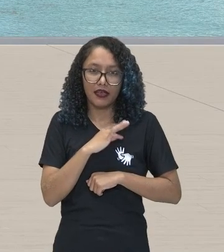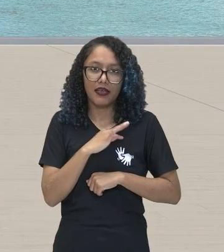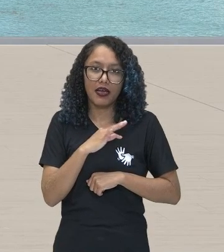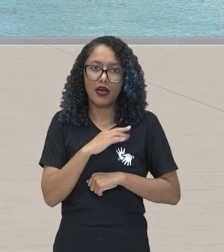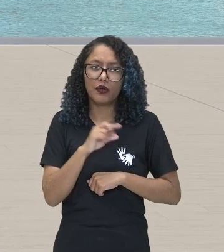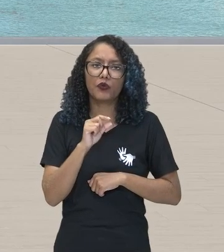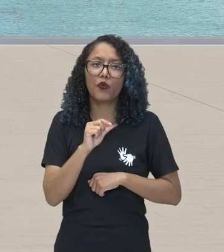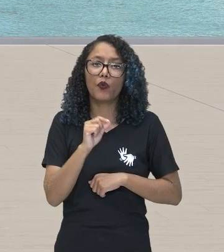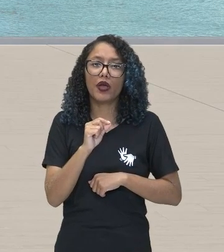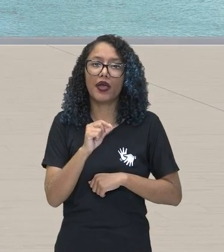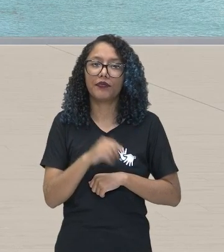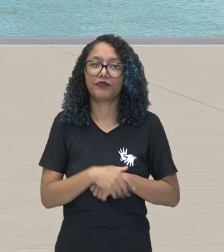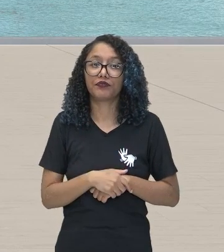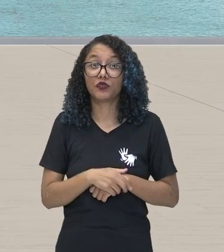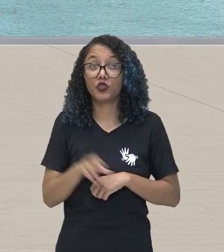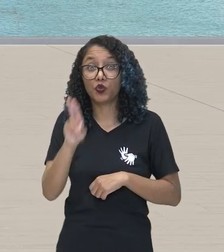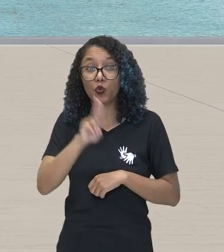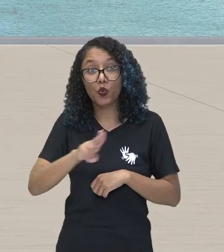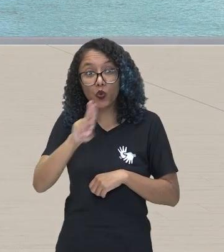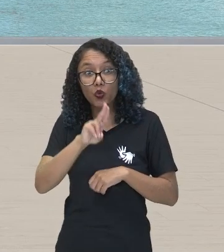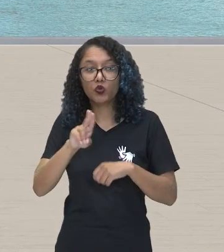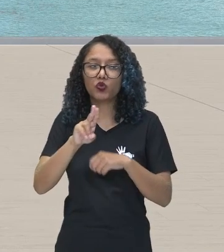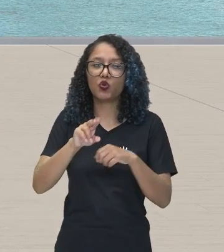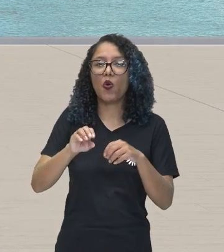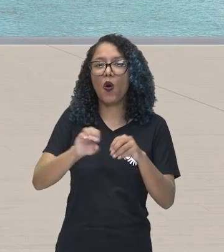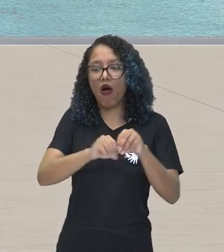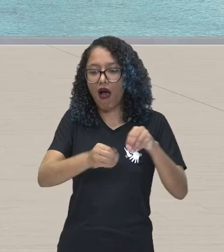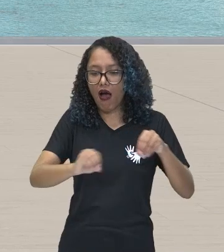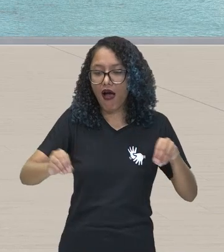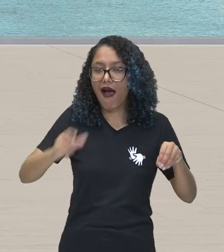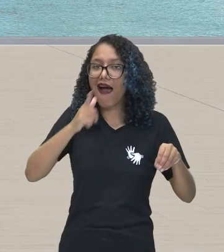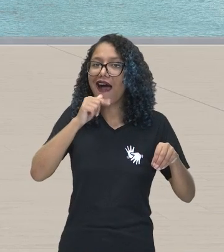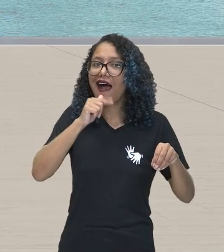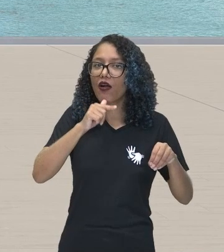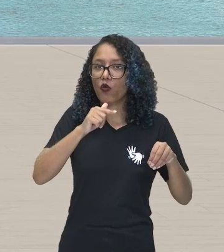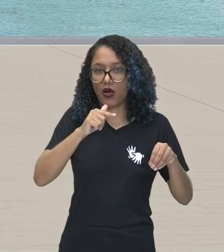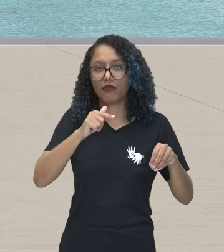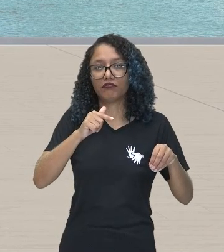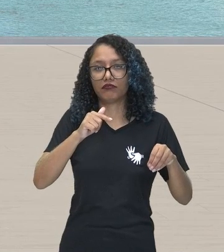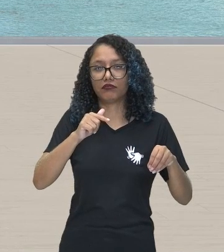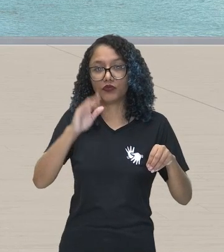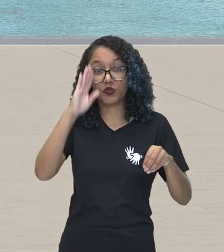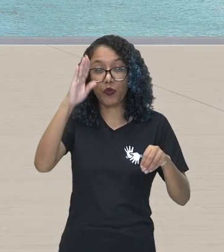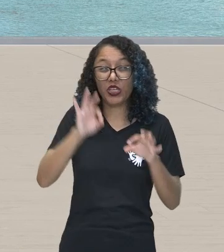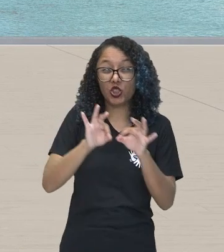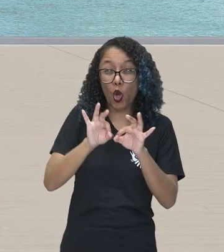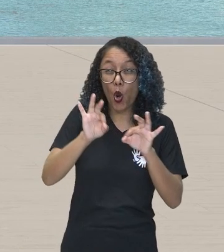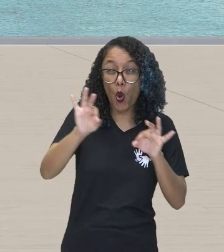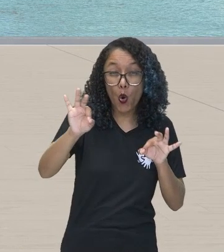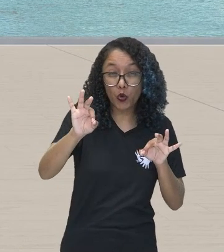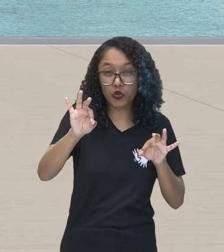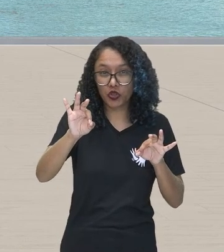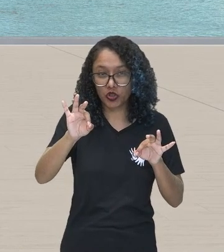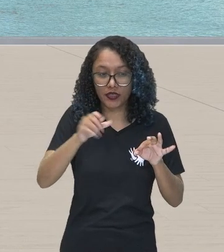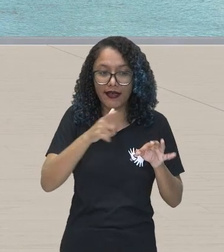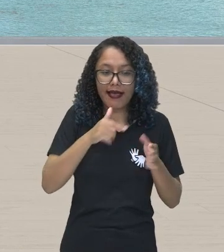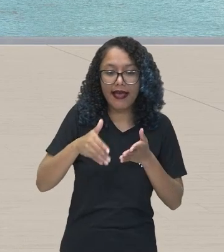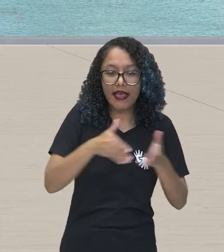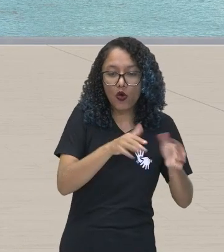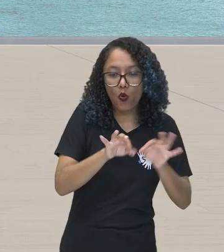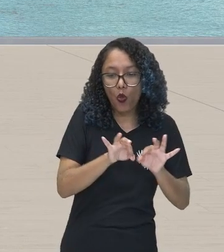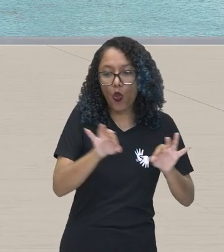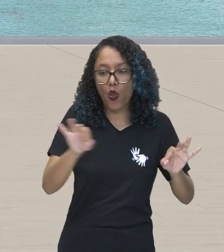de irrigação, principalmente em áreas mais distantes dessas margens de rios, tá? E isso